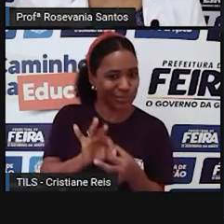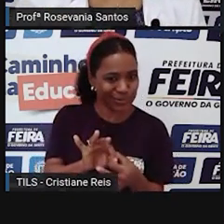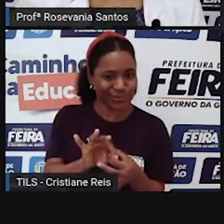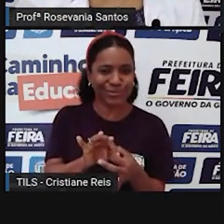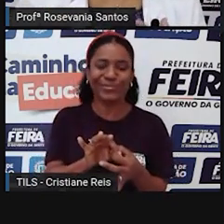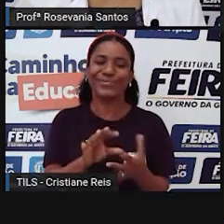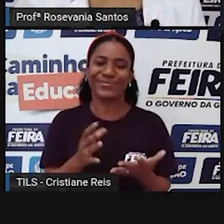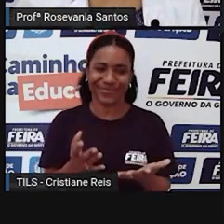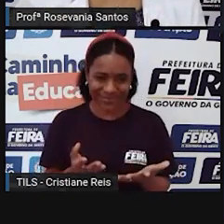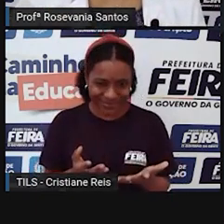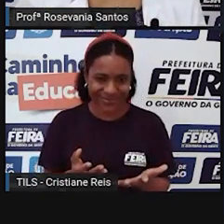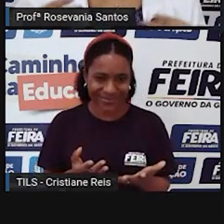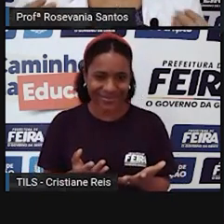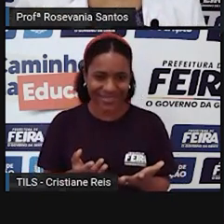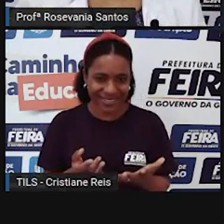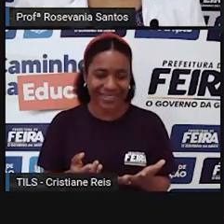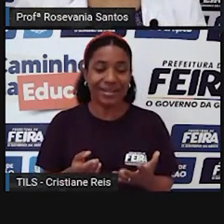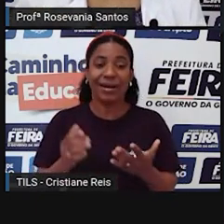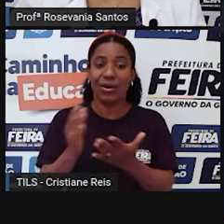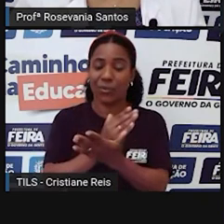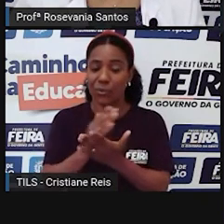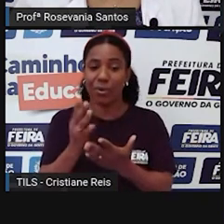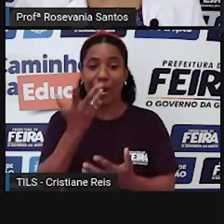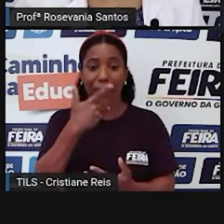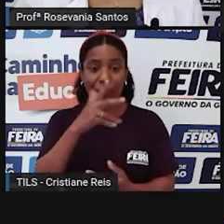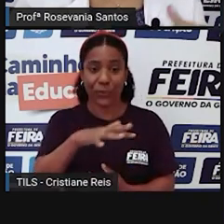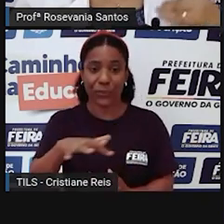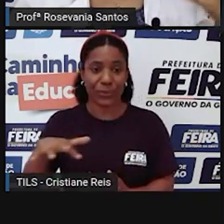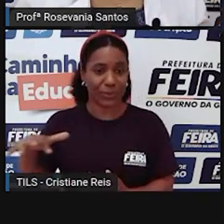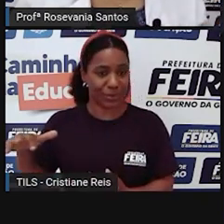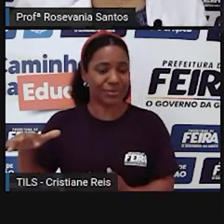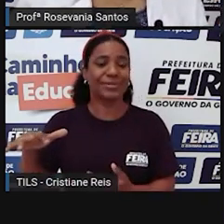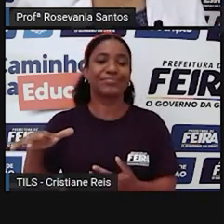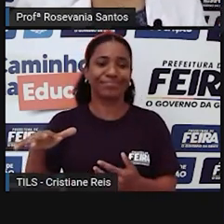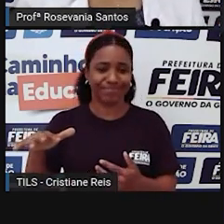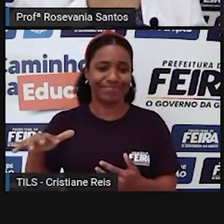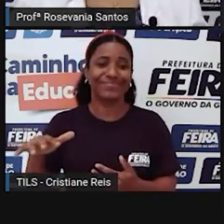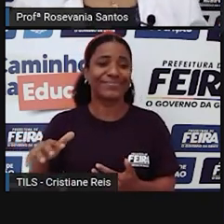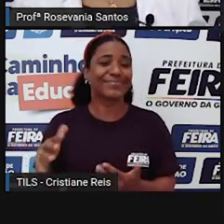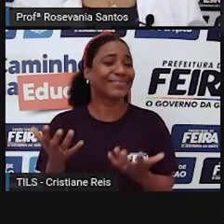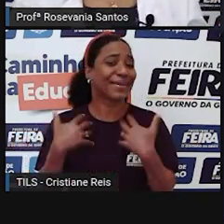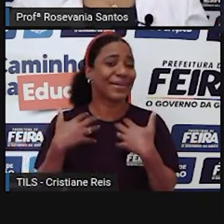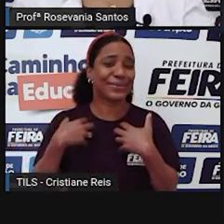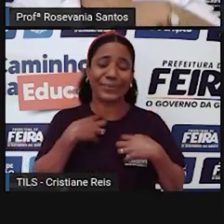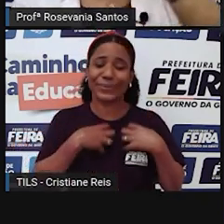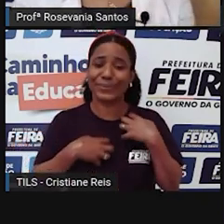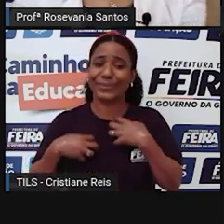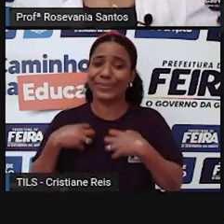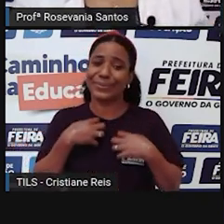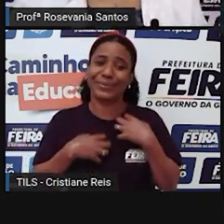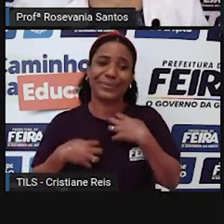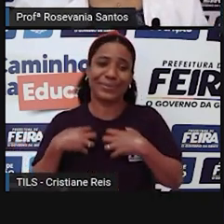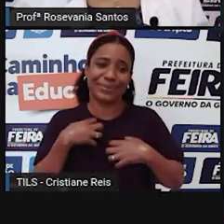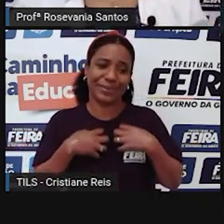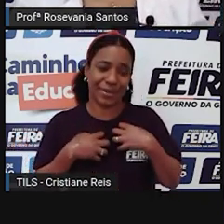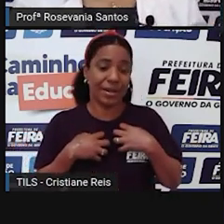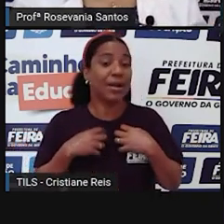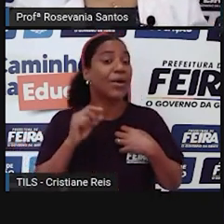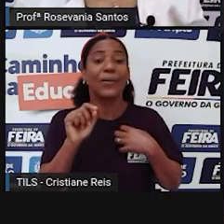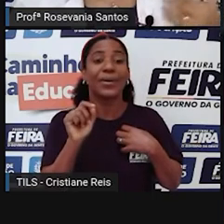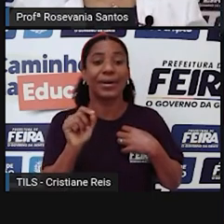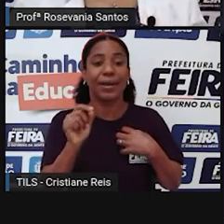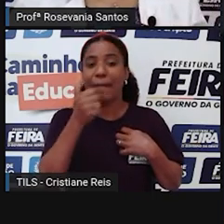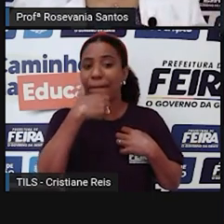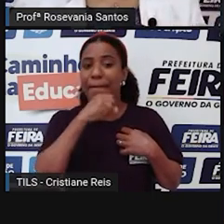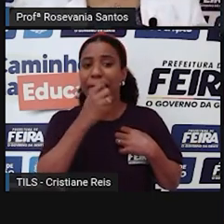história. Muitas crianças mesmo sofrem quando os pais trabalham em outra cidade e eles têm que ir para um outro lugar, né,